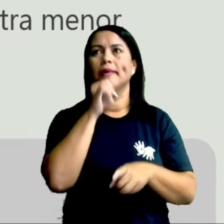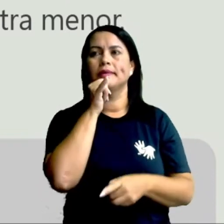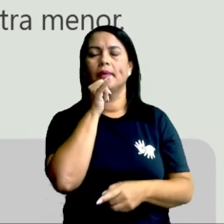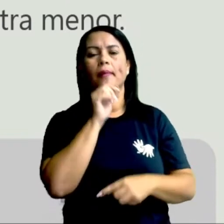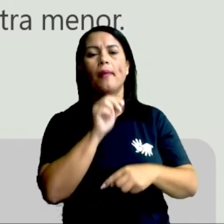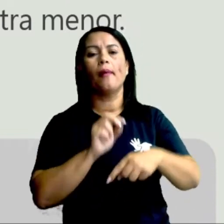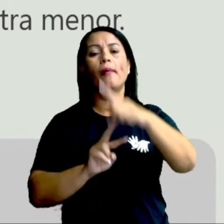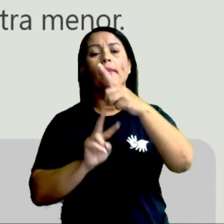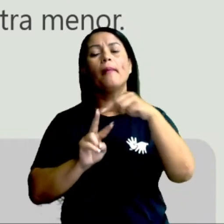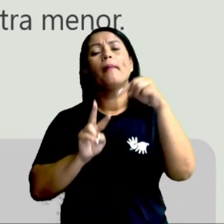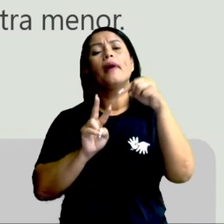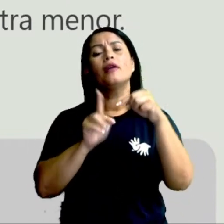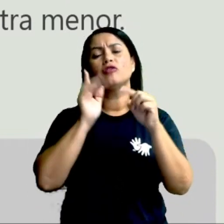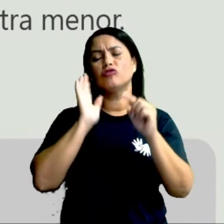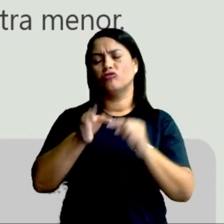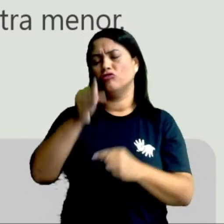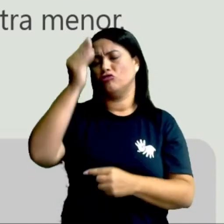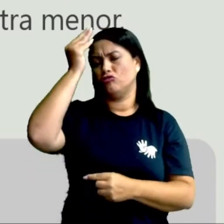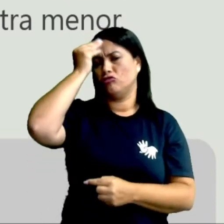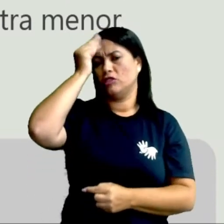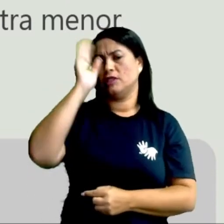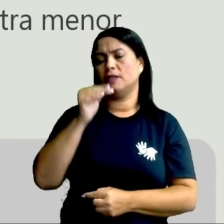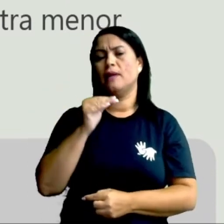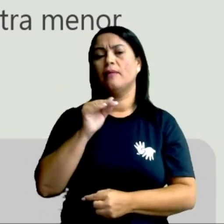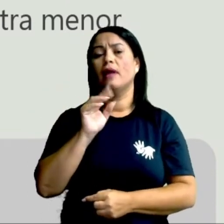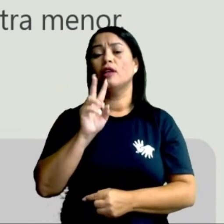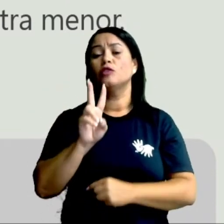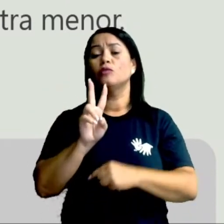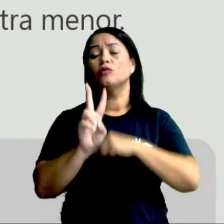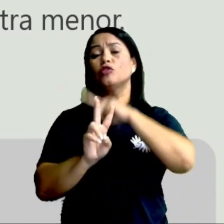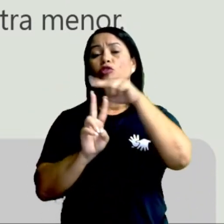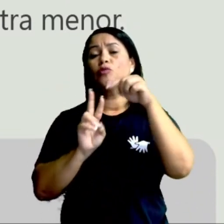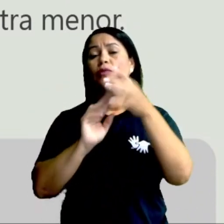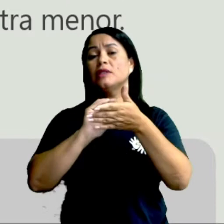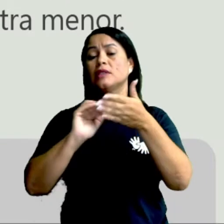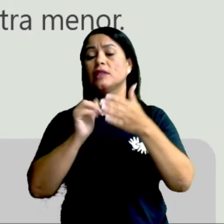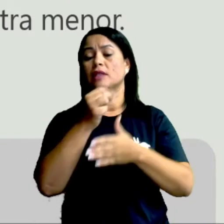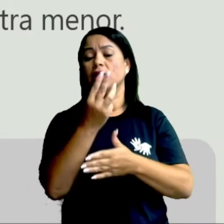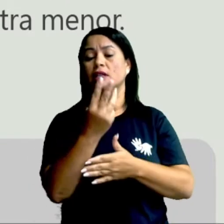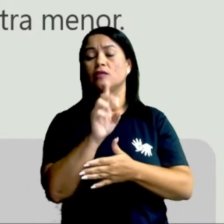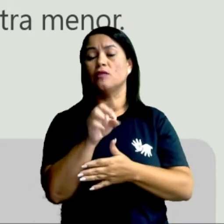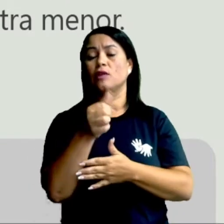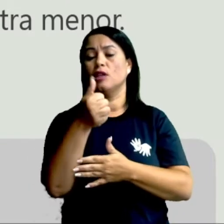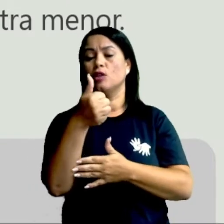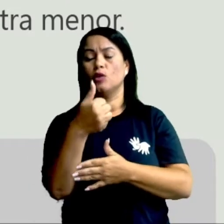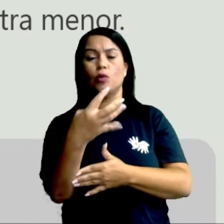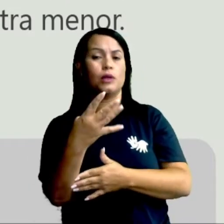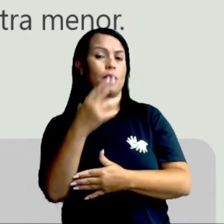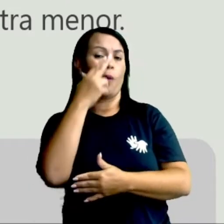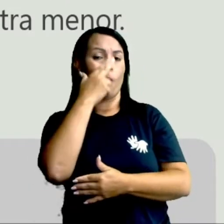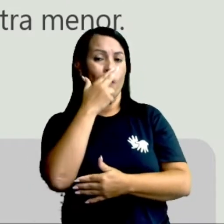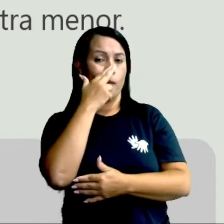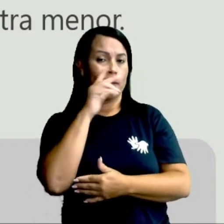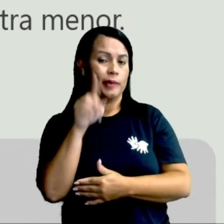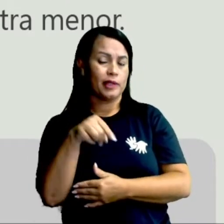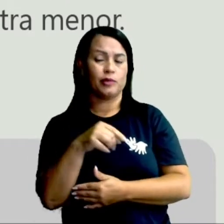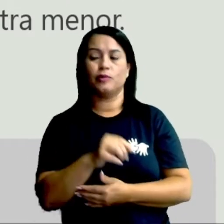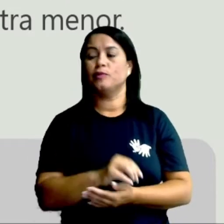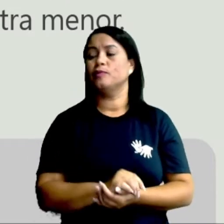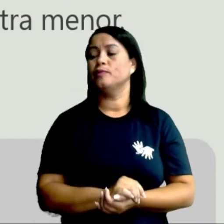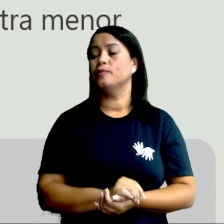π, o π, aí você vai substituir onde tem π por quanto? Por 3,14. Por quê? Porque é o valor